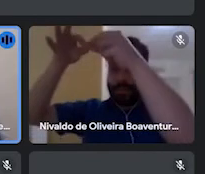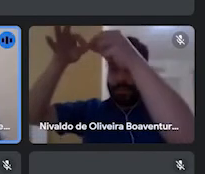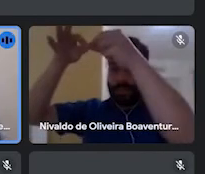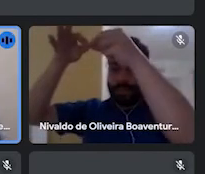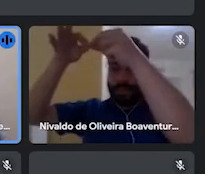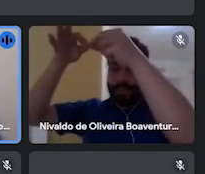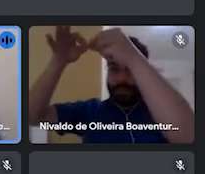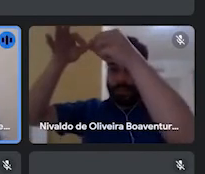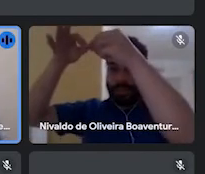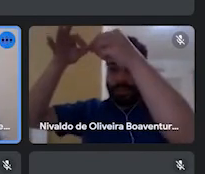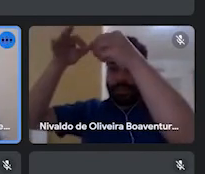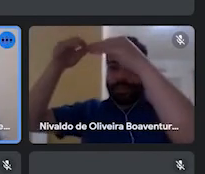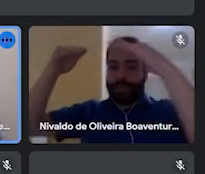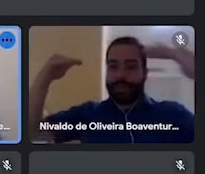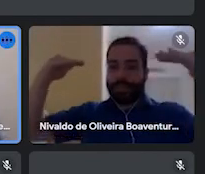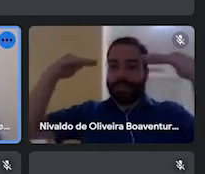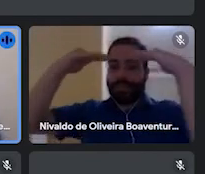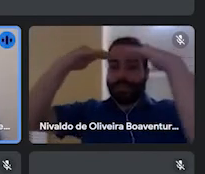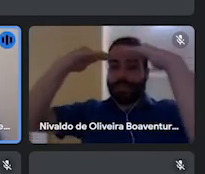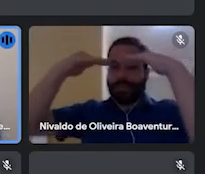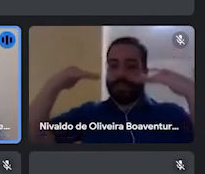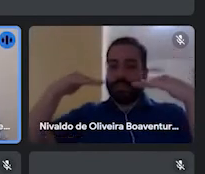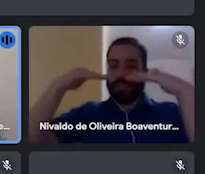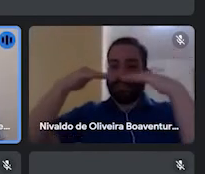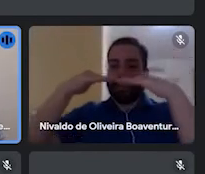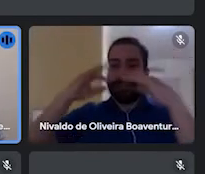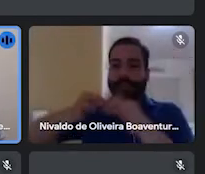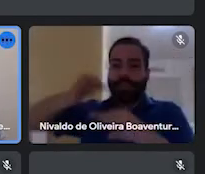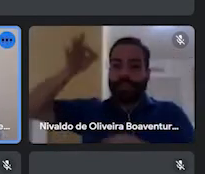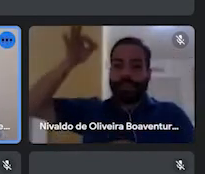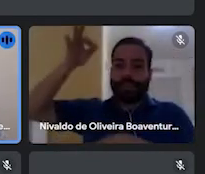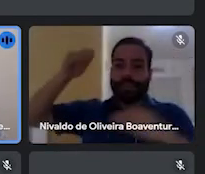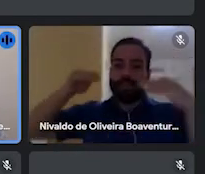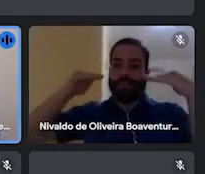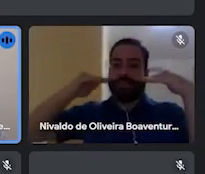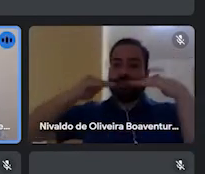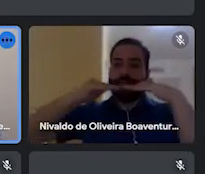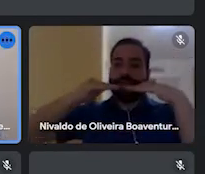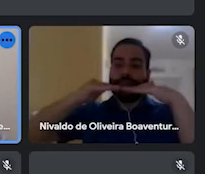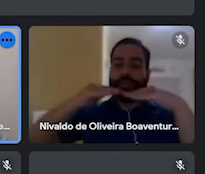no mesmo potencial. Igual a pessoa vai trabalhar